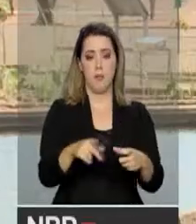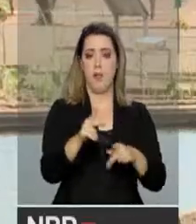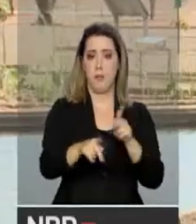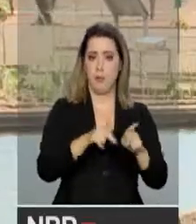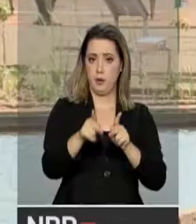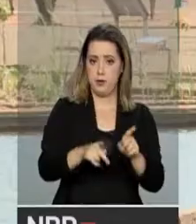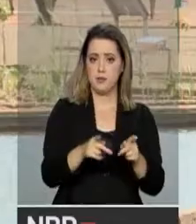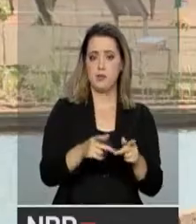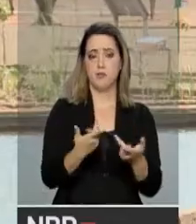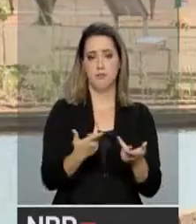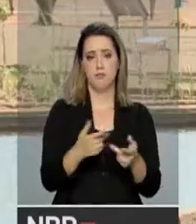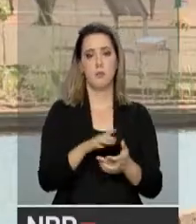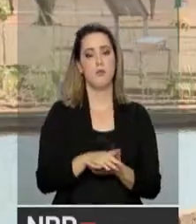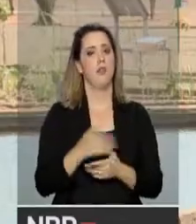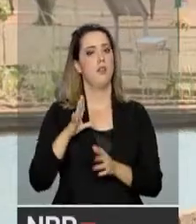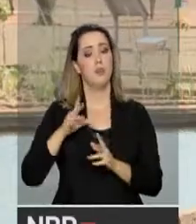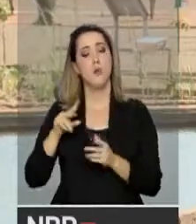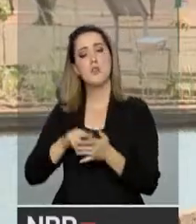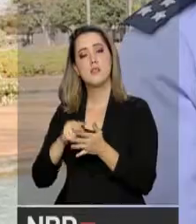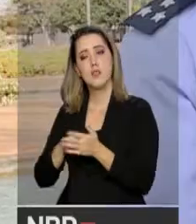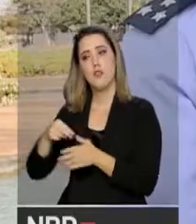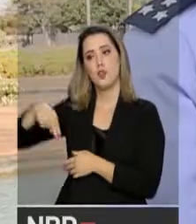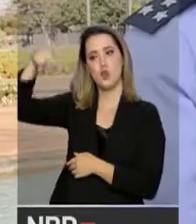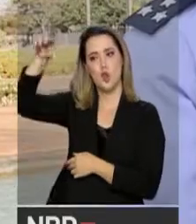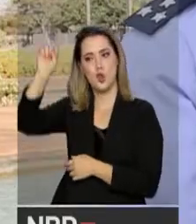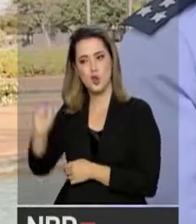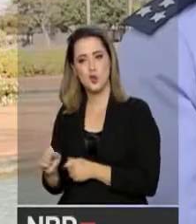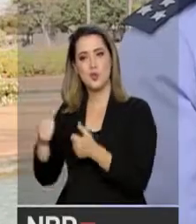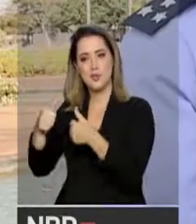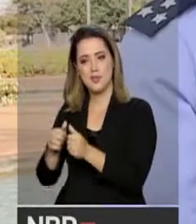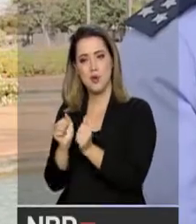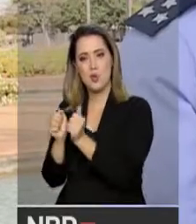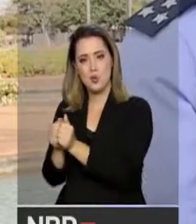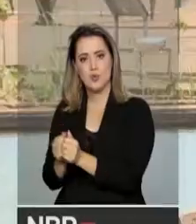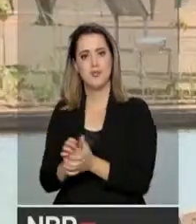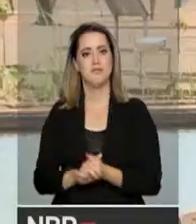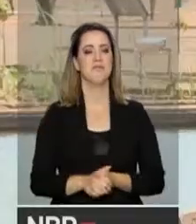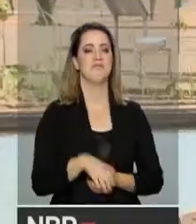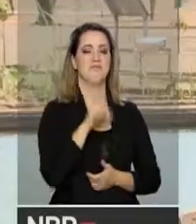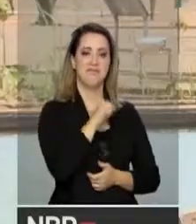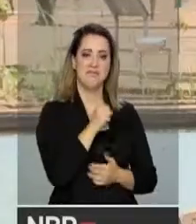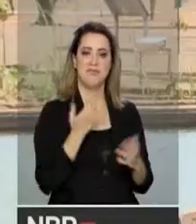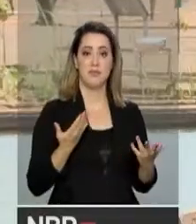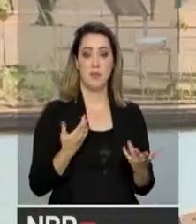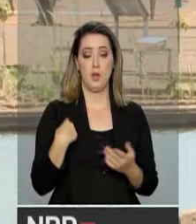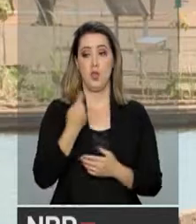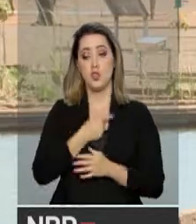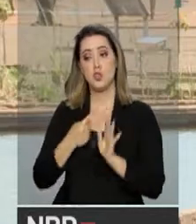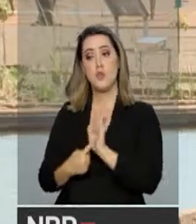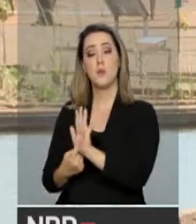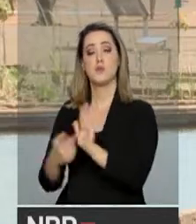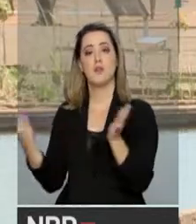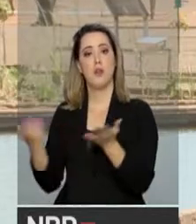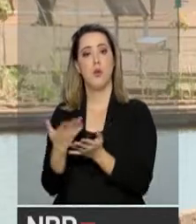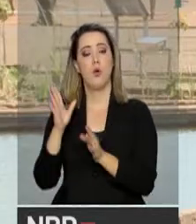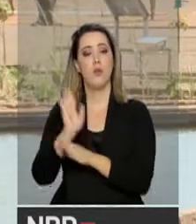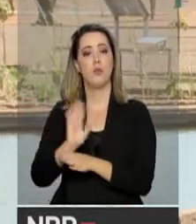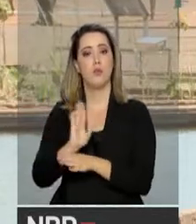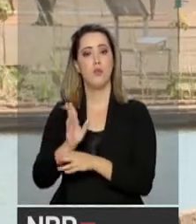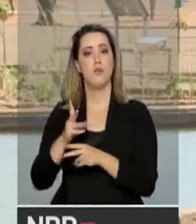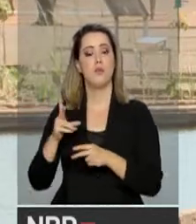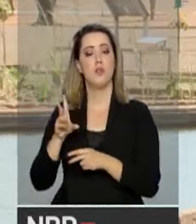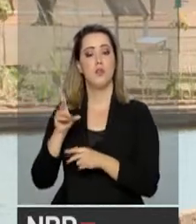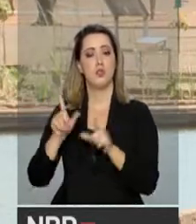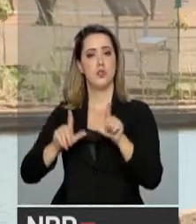de norte a sul do país, vocês estão presentes. Afirmativo, exatamente isso. Bom, e a gente vai mostrar agora um vídeo da TV